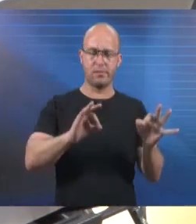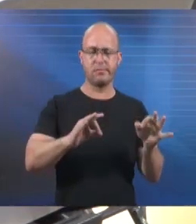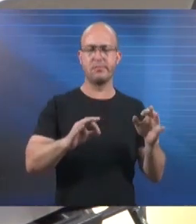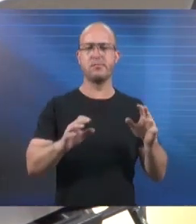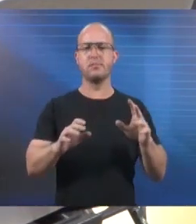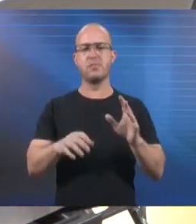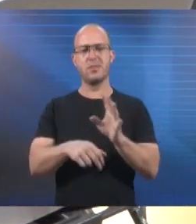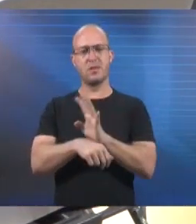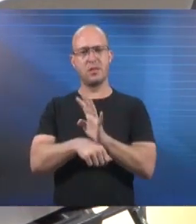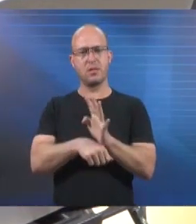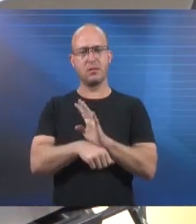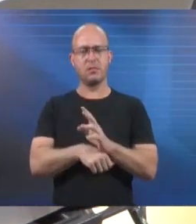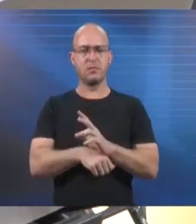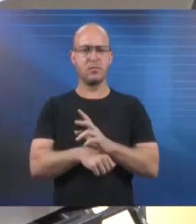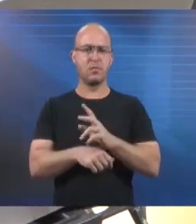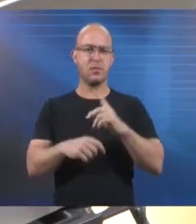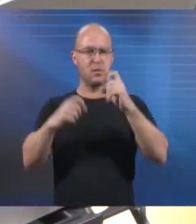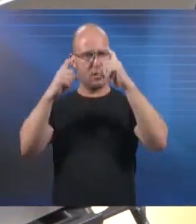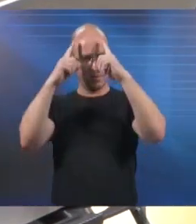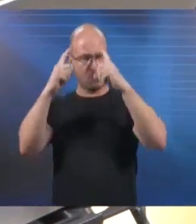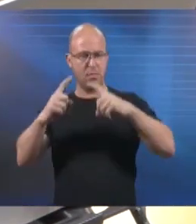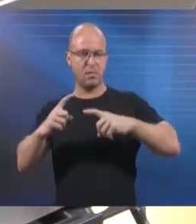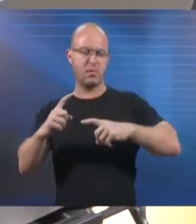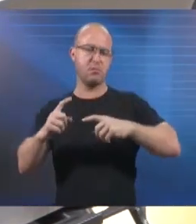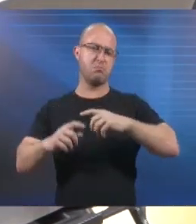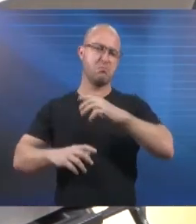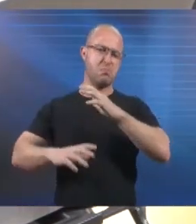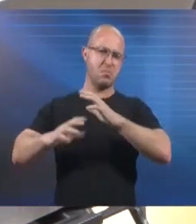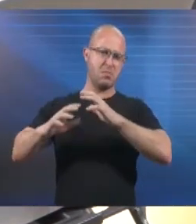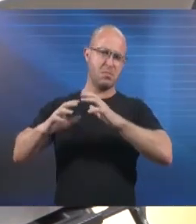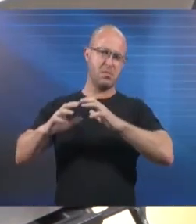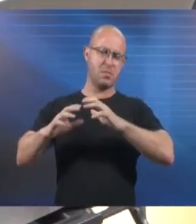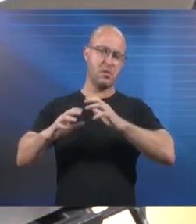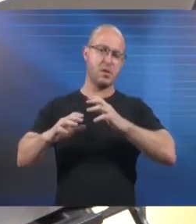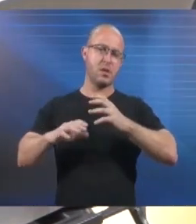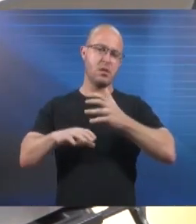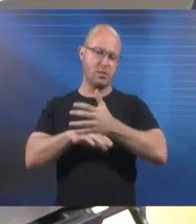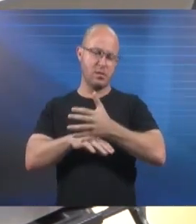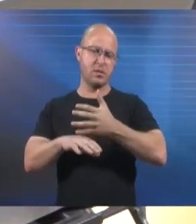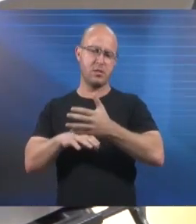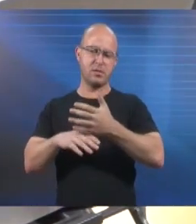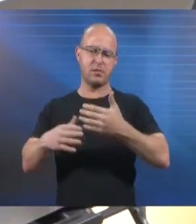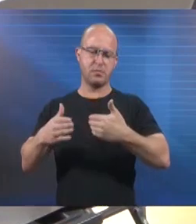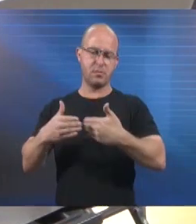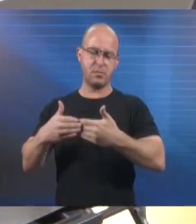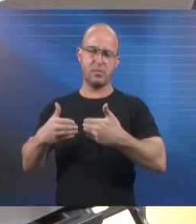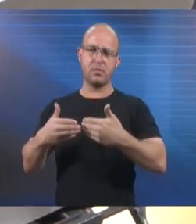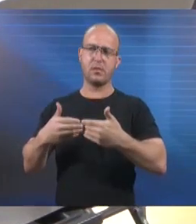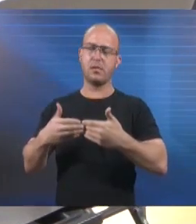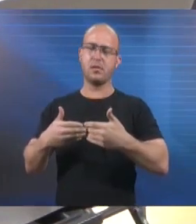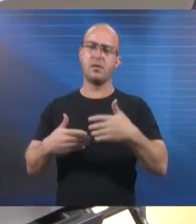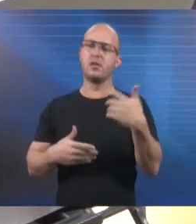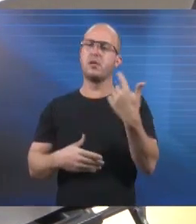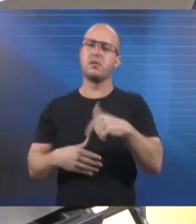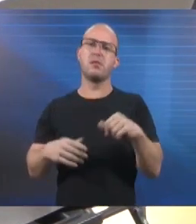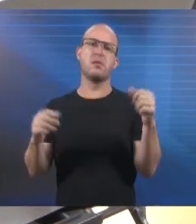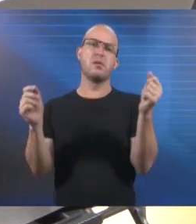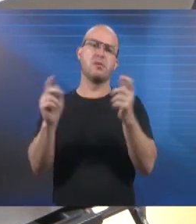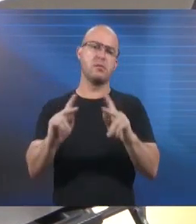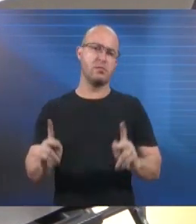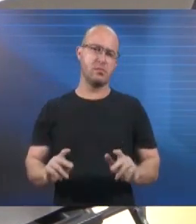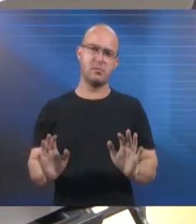imagens do vandalismo realizado na porta do idema viu que não teve nada de